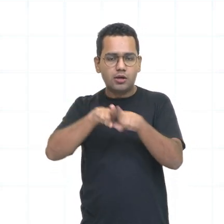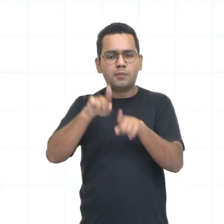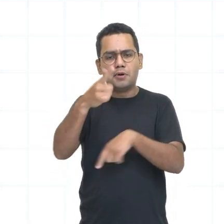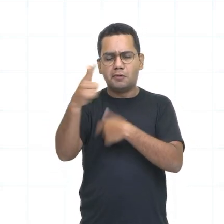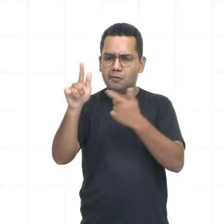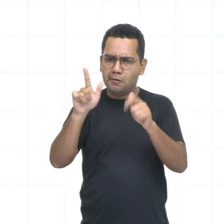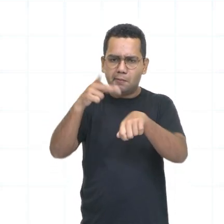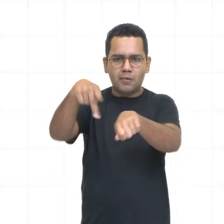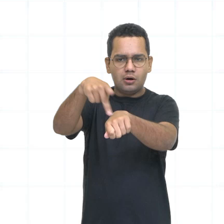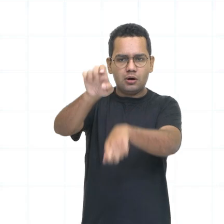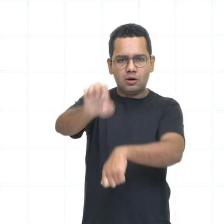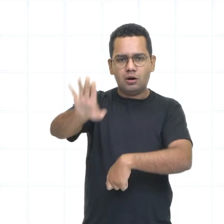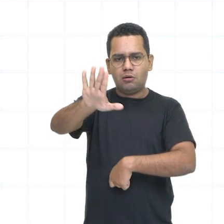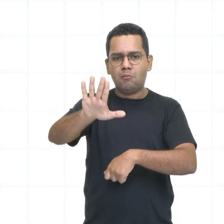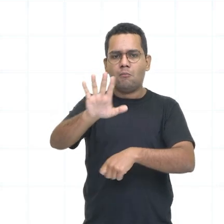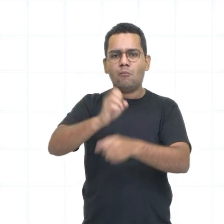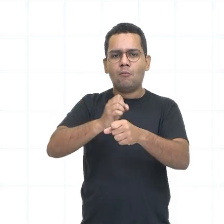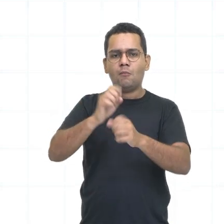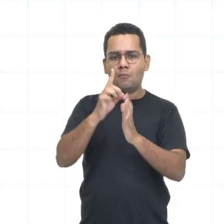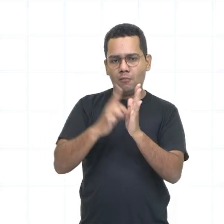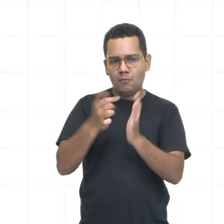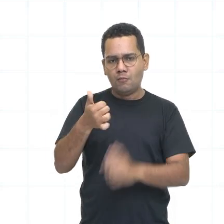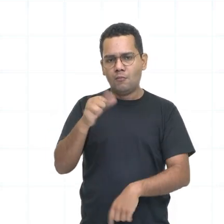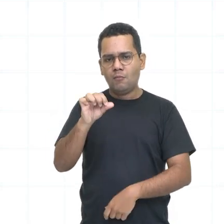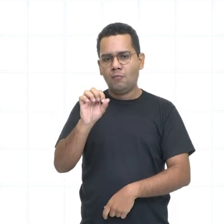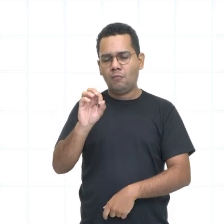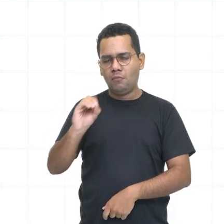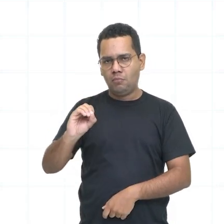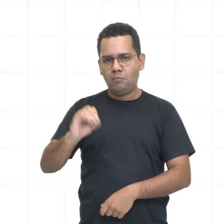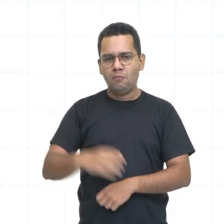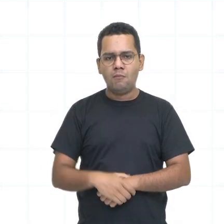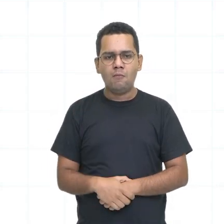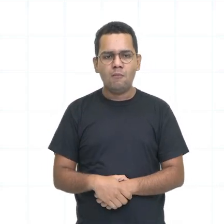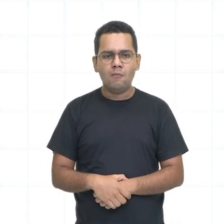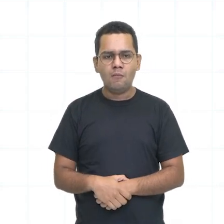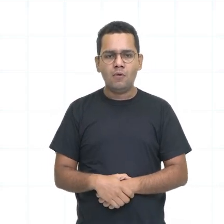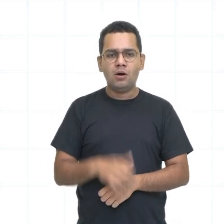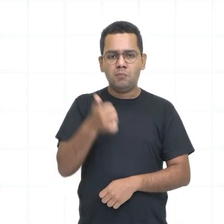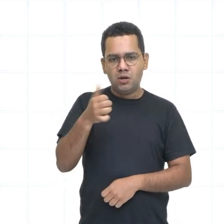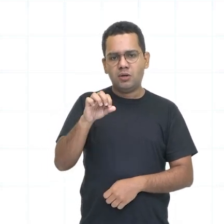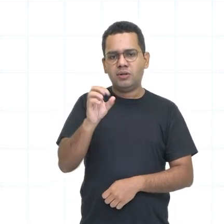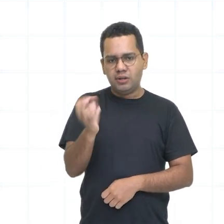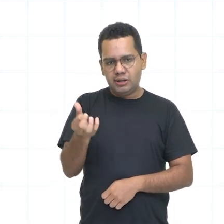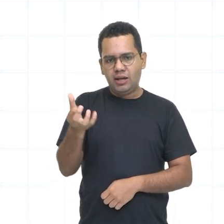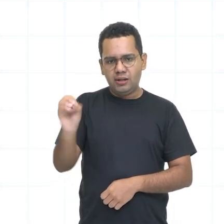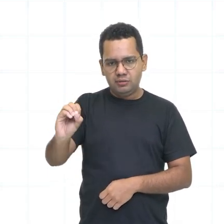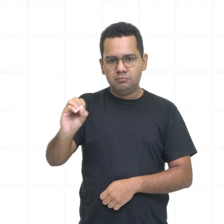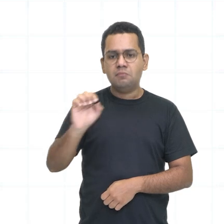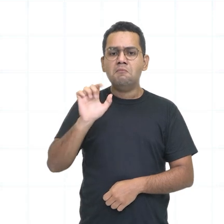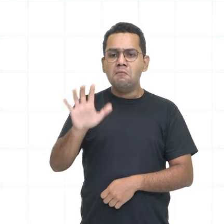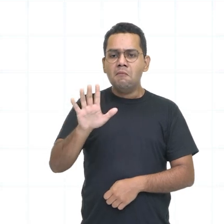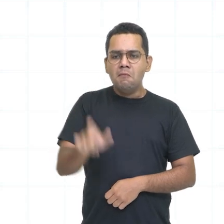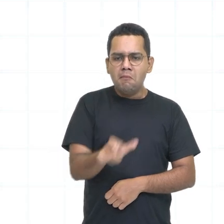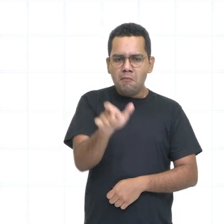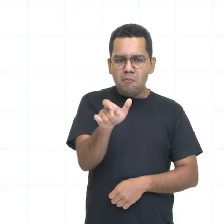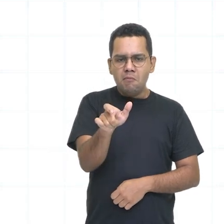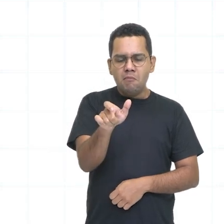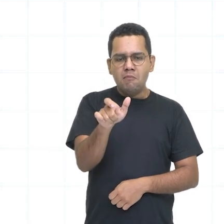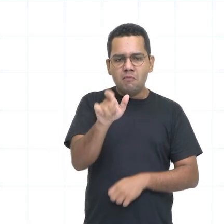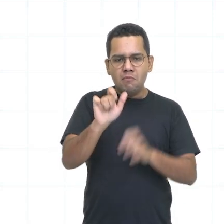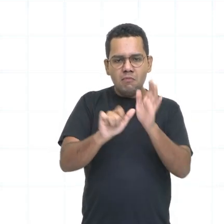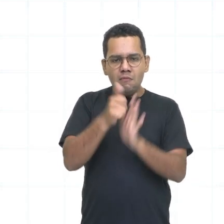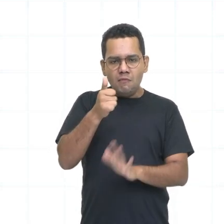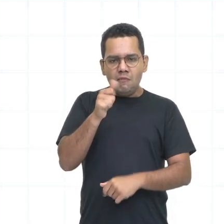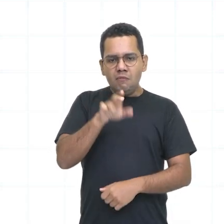Europa ainda na década de 1960. Em exposições, o nome hiperrealismo foi utilizado pela primeira vez